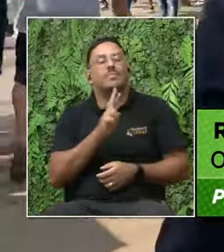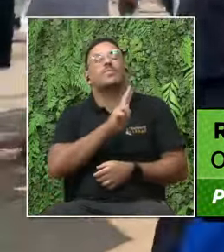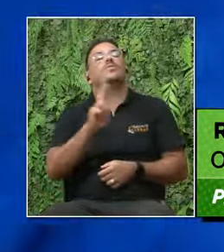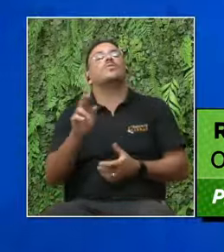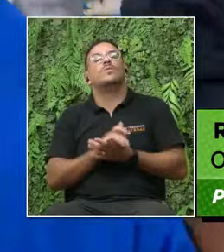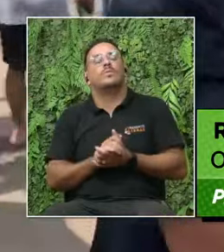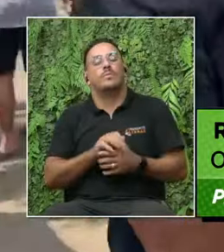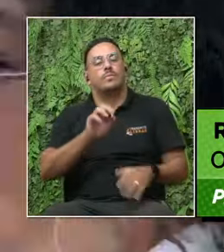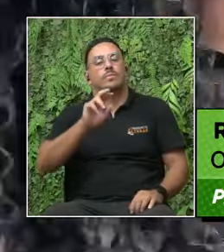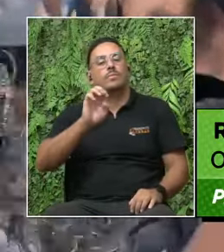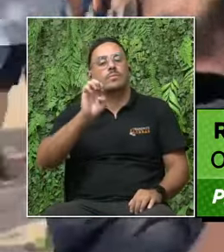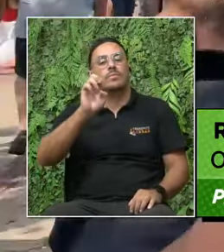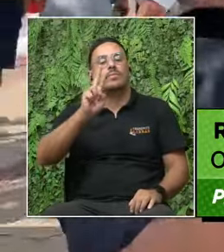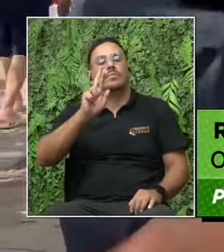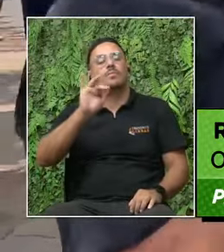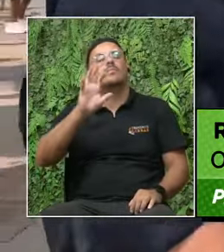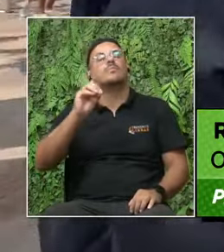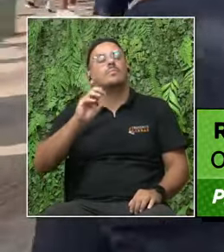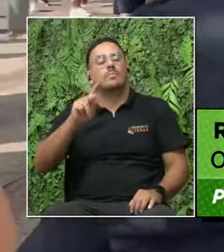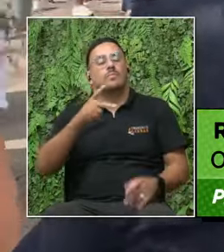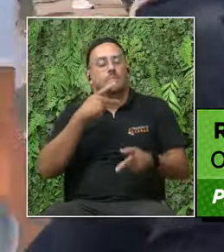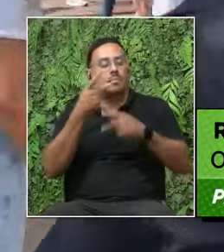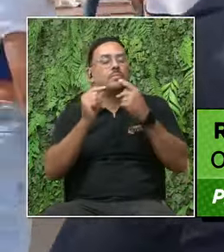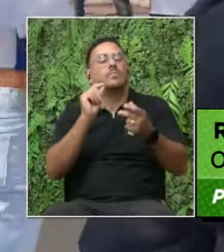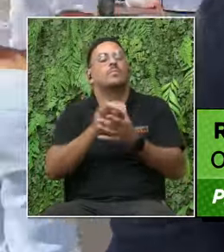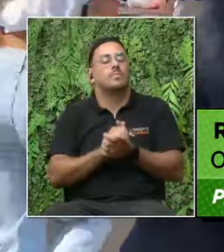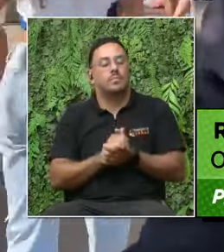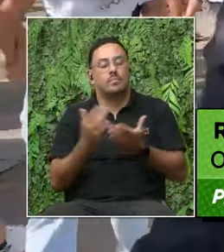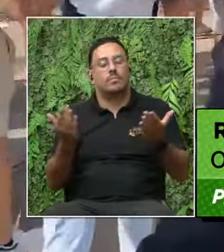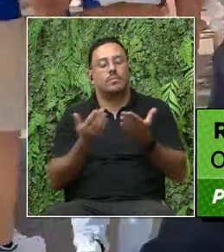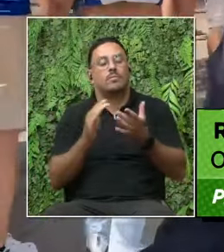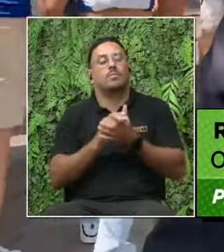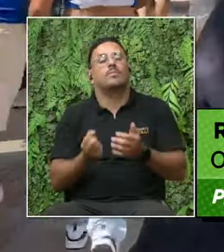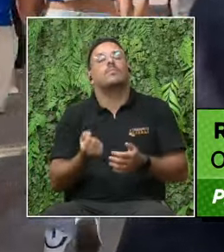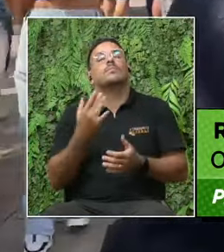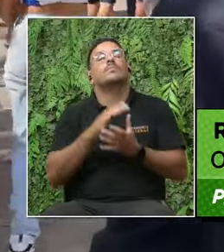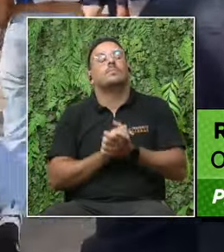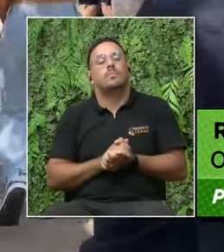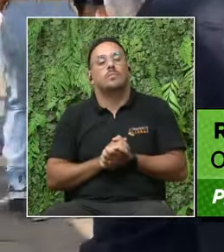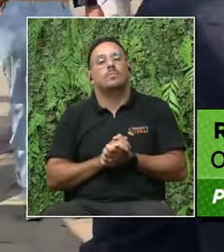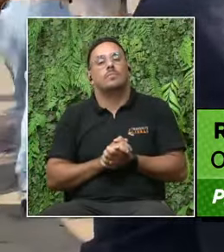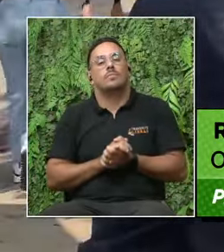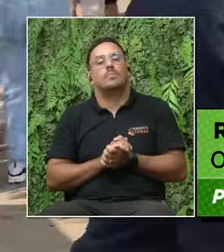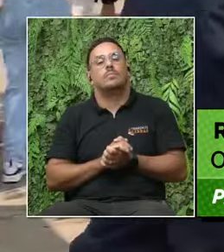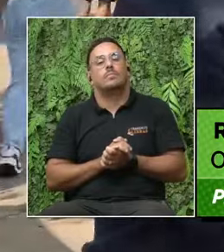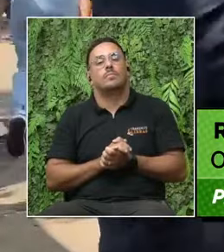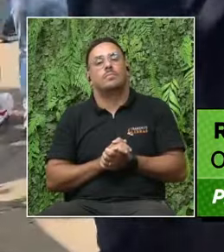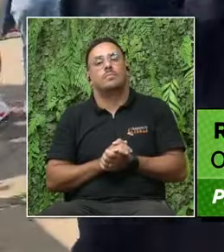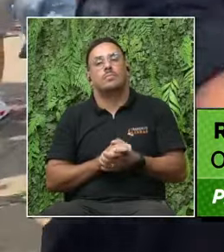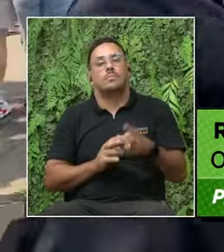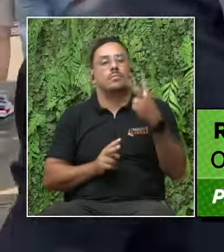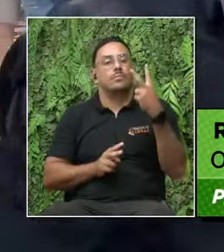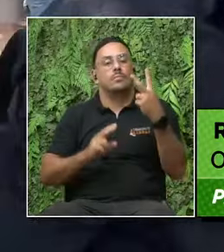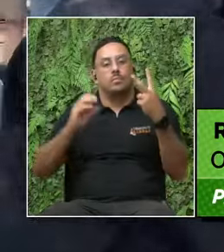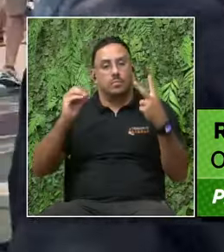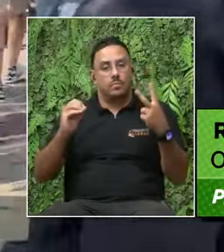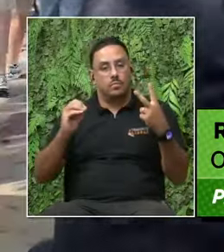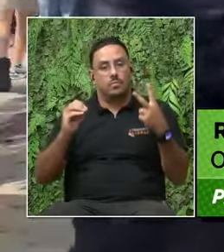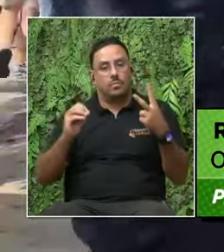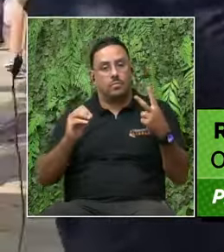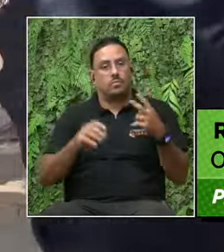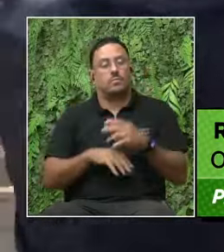seu nome meu amigo Solte a tua voz Eric Qual que é o placar de hoje vai ser lá pros 2 a 0 2 a 0